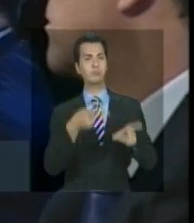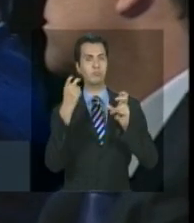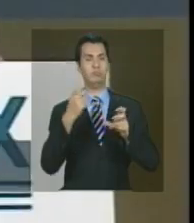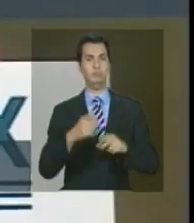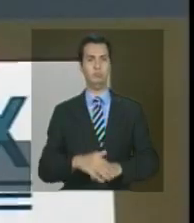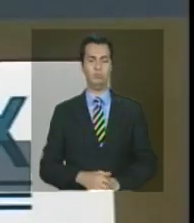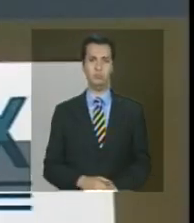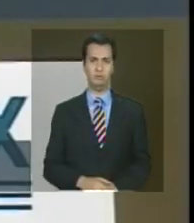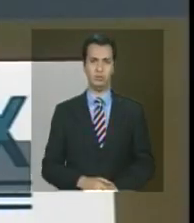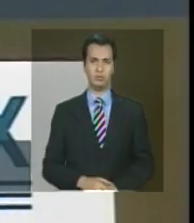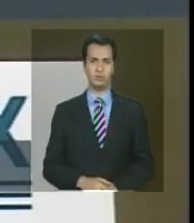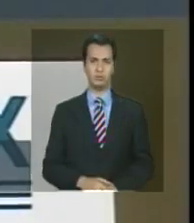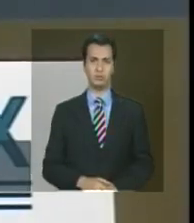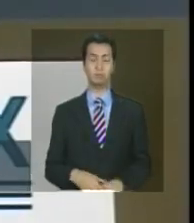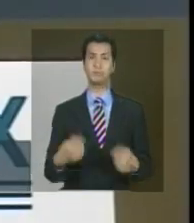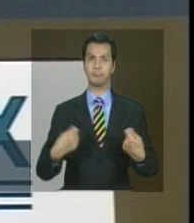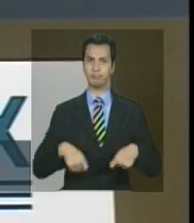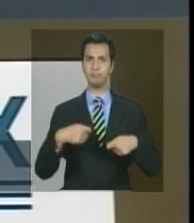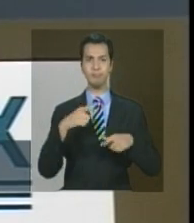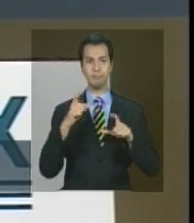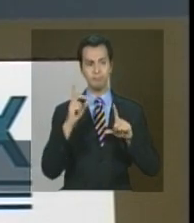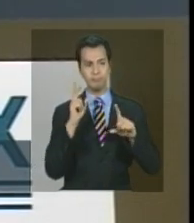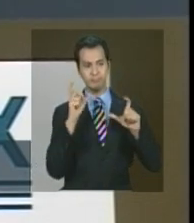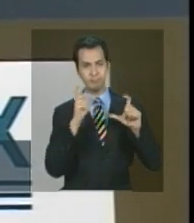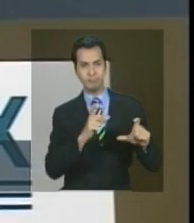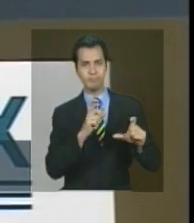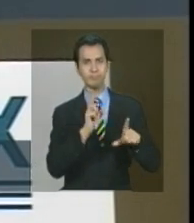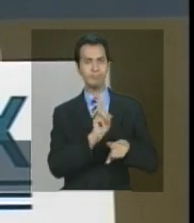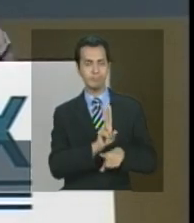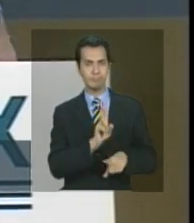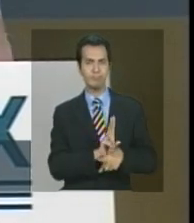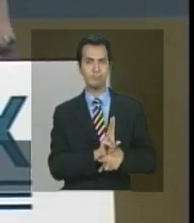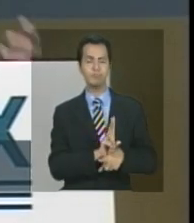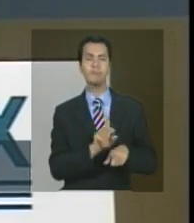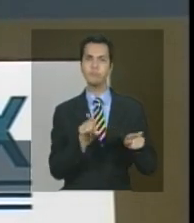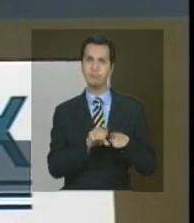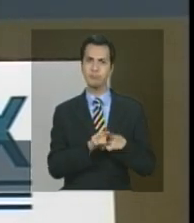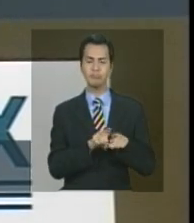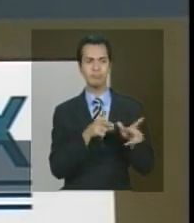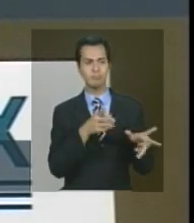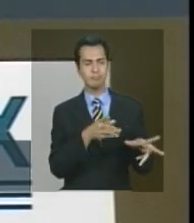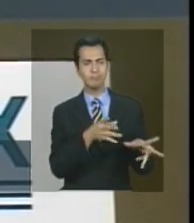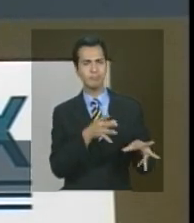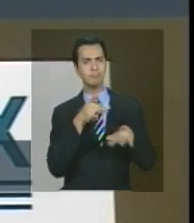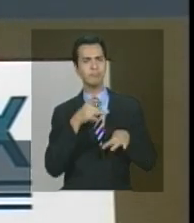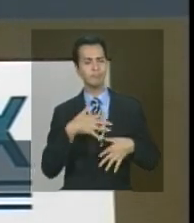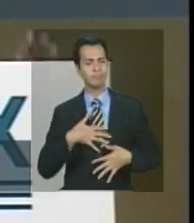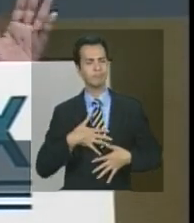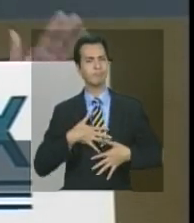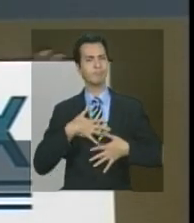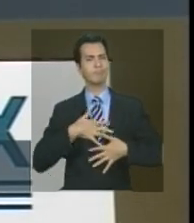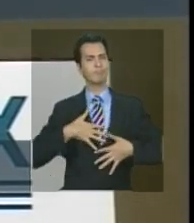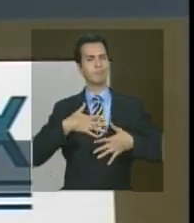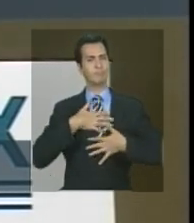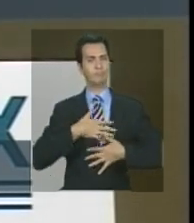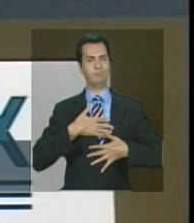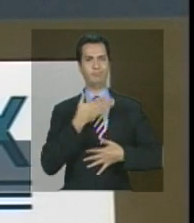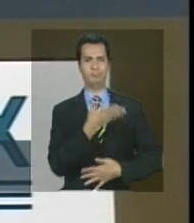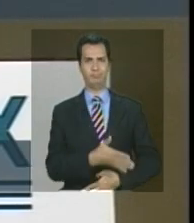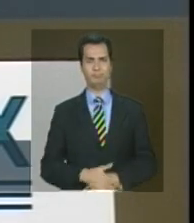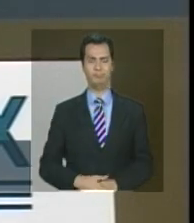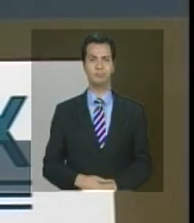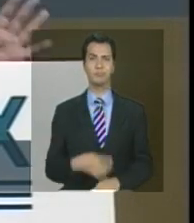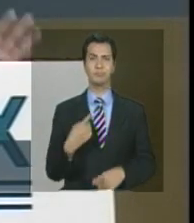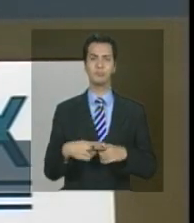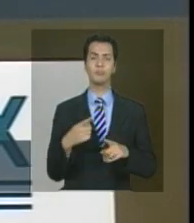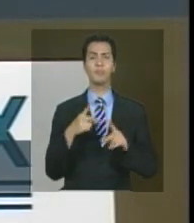têm de primeiro prestar muita atenção e depois têm de ter muito orgulho, porque o que nós vemos aqui é